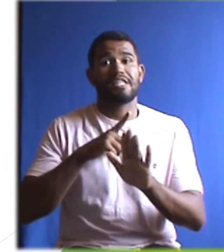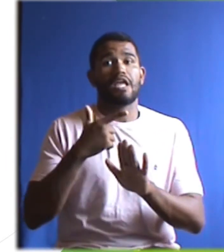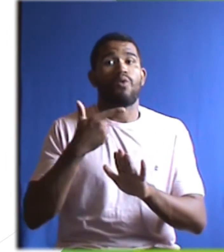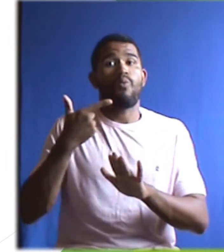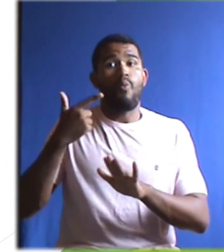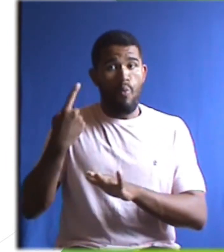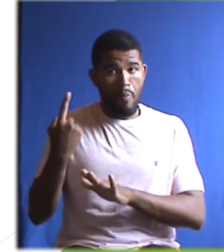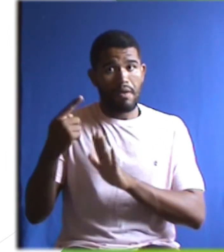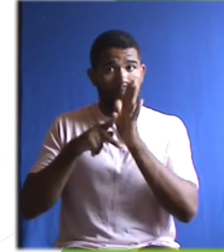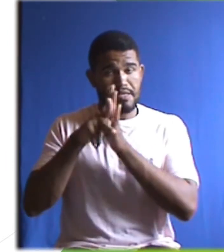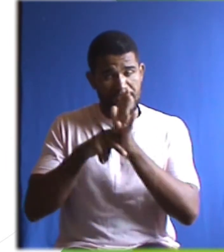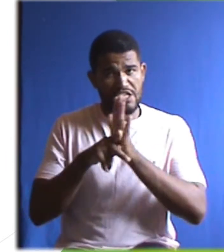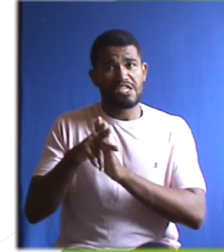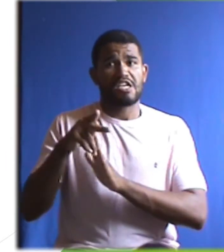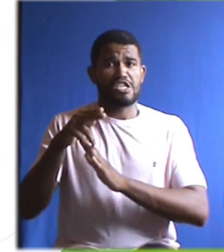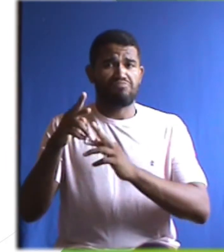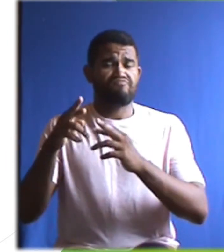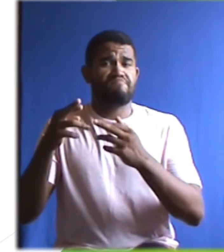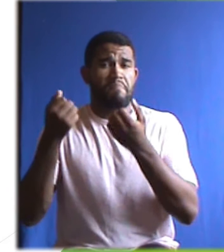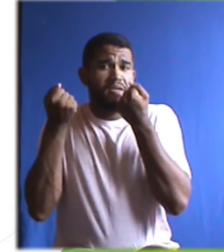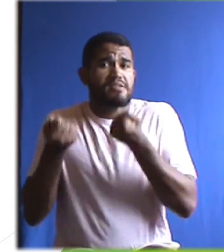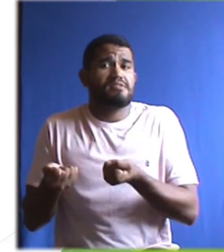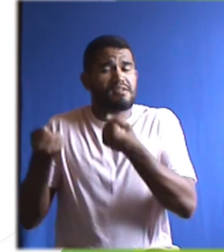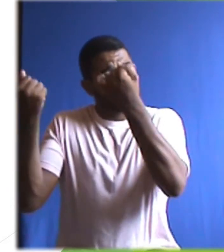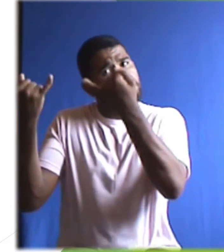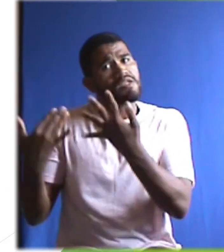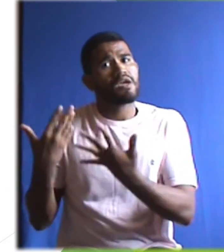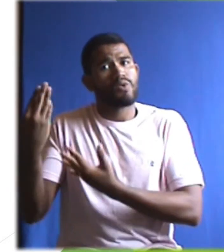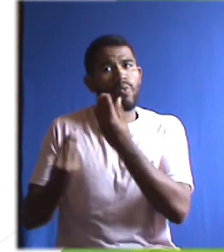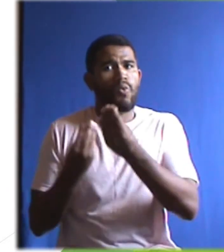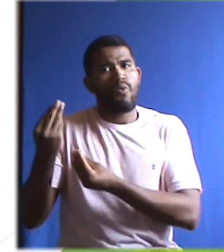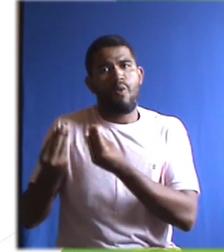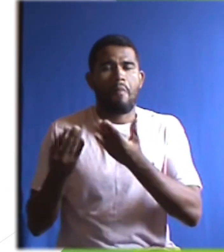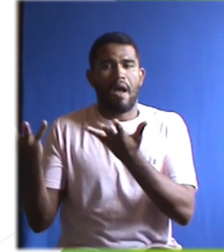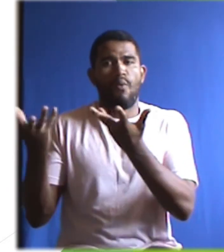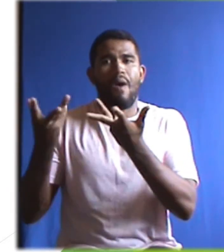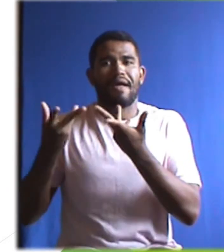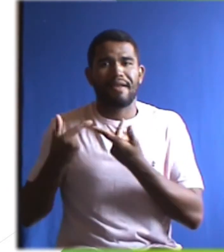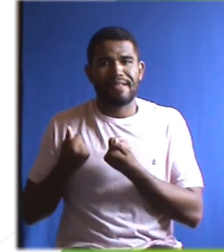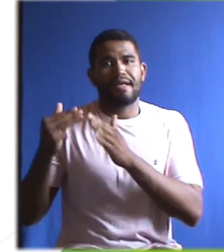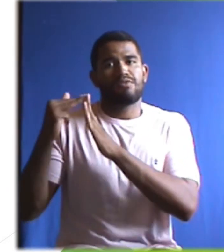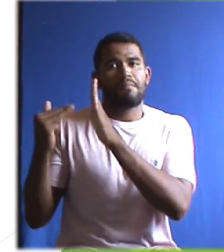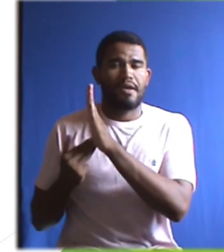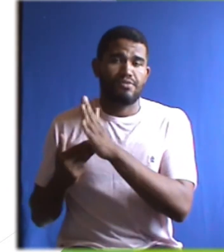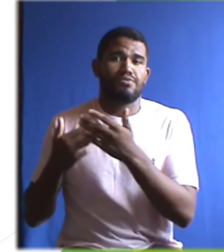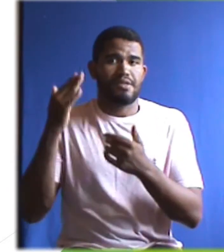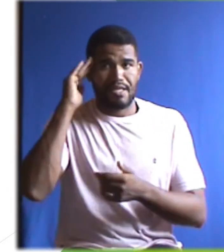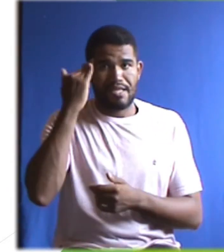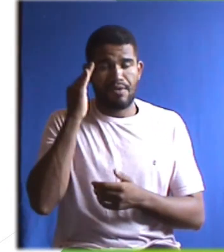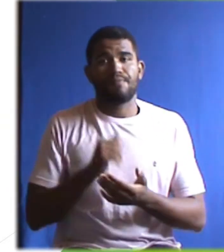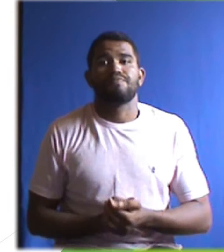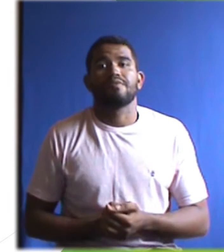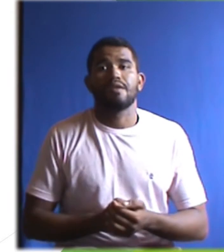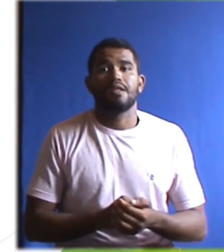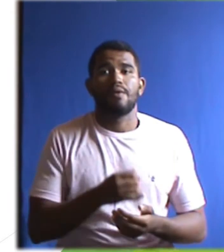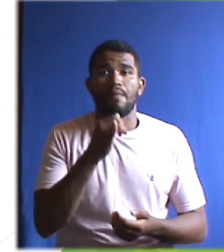vai ter alguma pesquisa de respeito, de renome, referendando aquele método. Aí essa